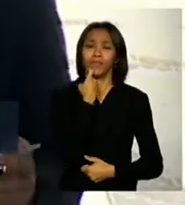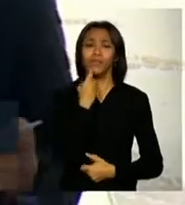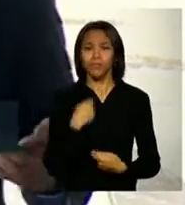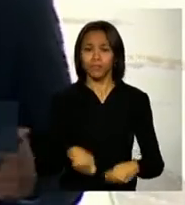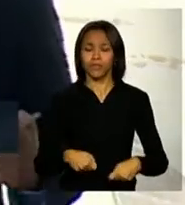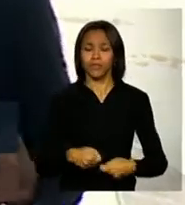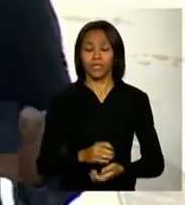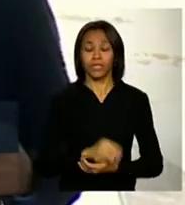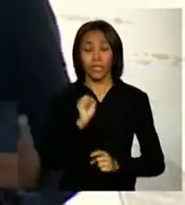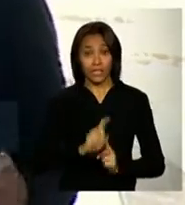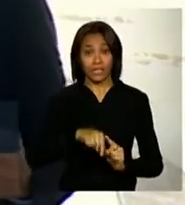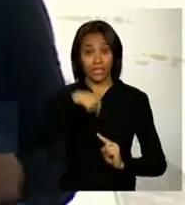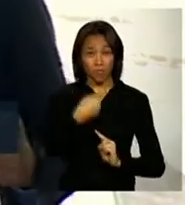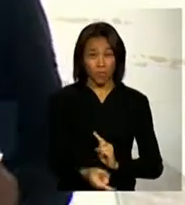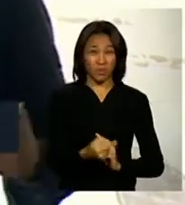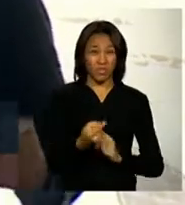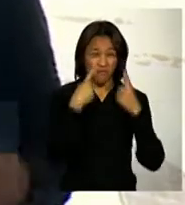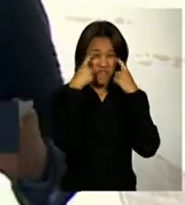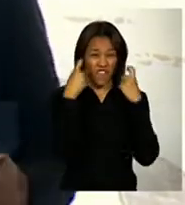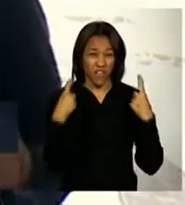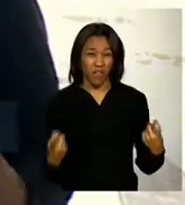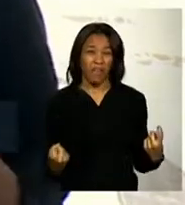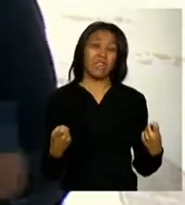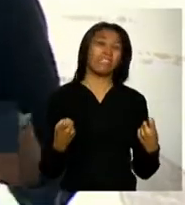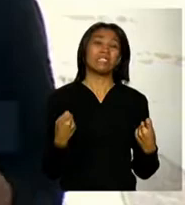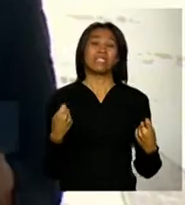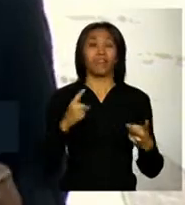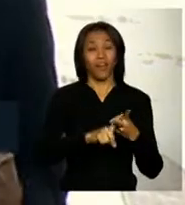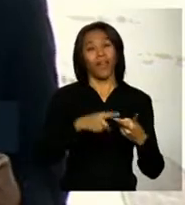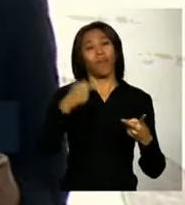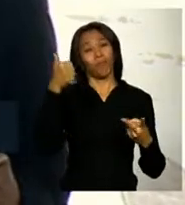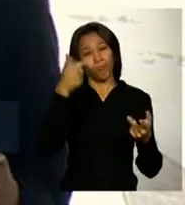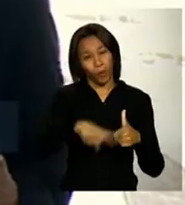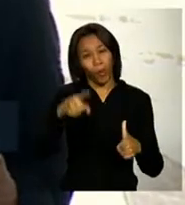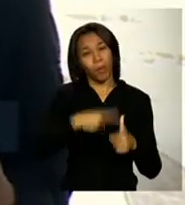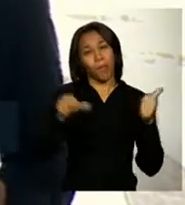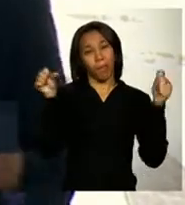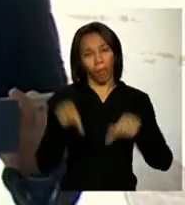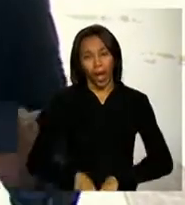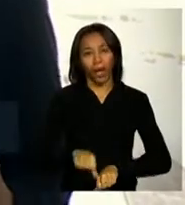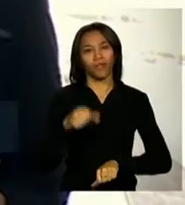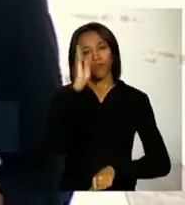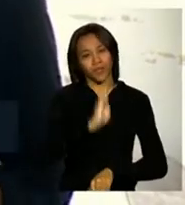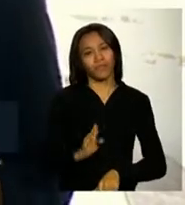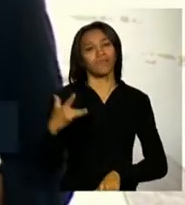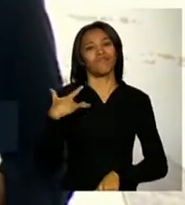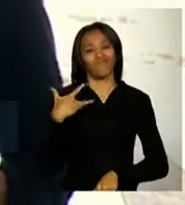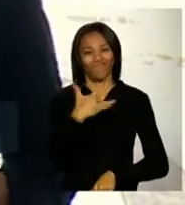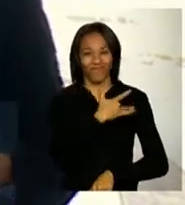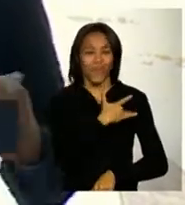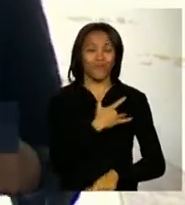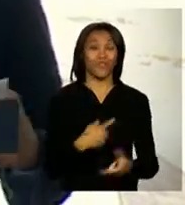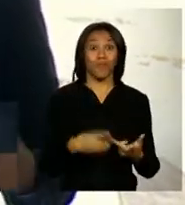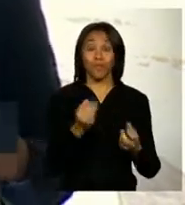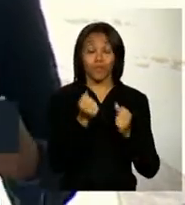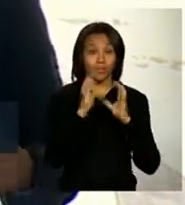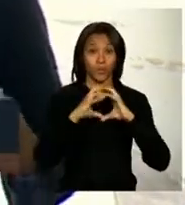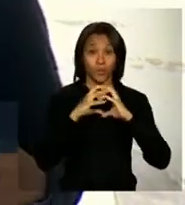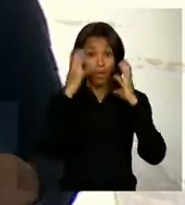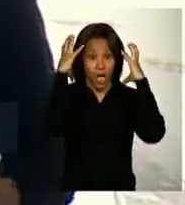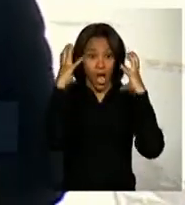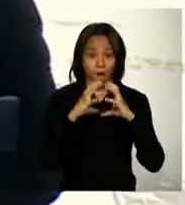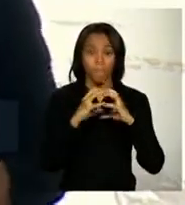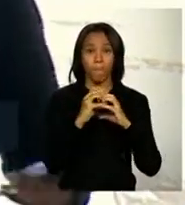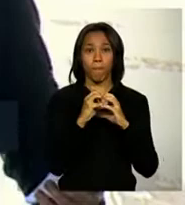e depois da violência hoje a grande tragédia do país é saúde pública nós estamos tendo muito derrame nós estamos distribuindo